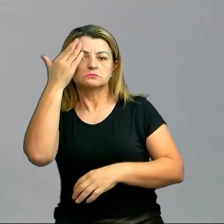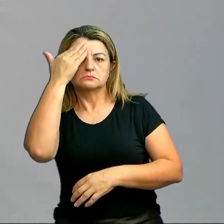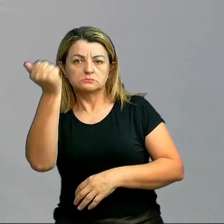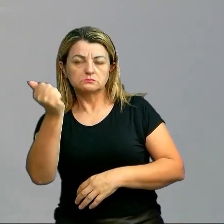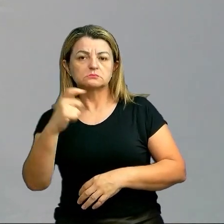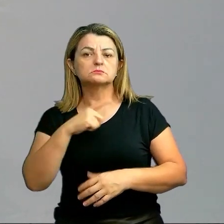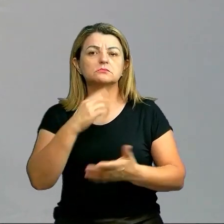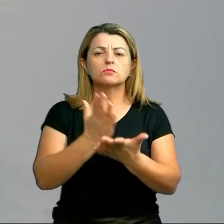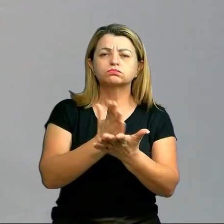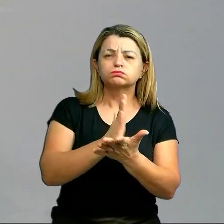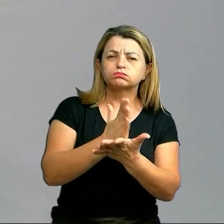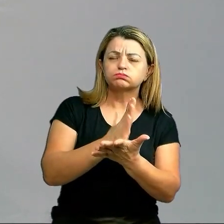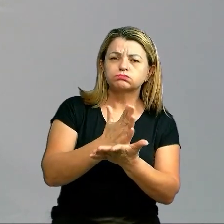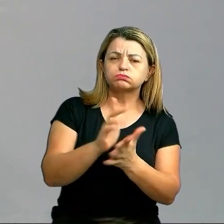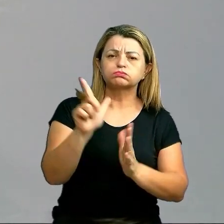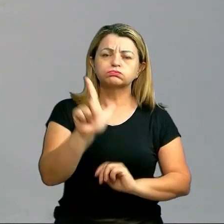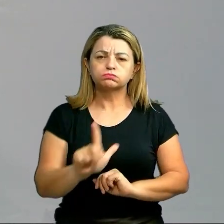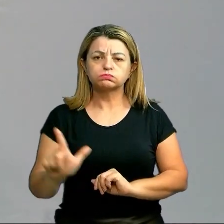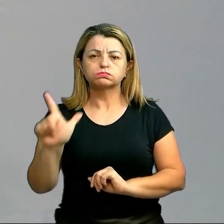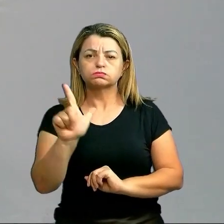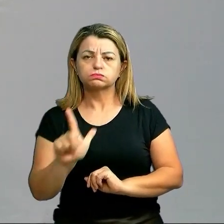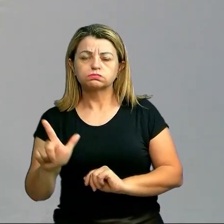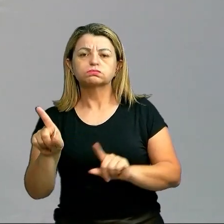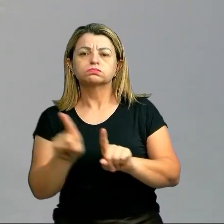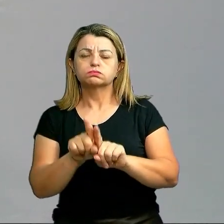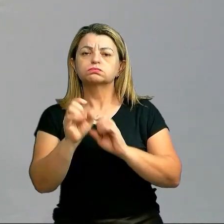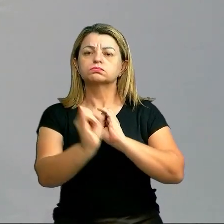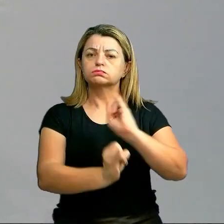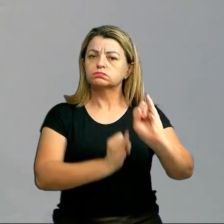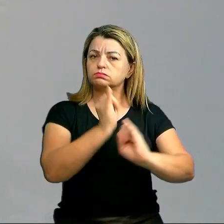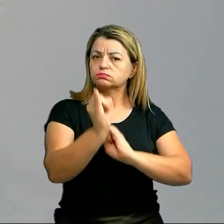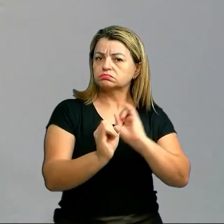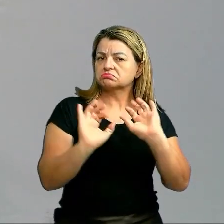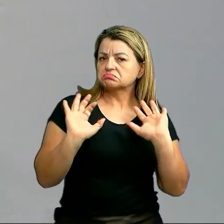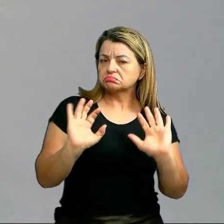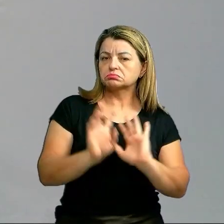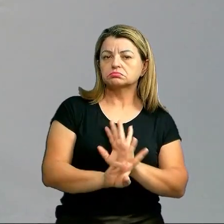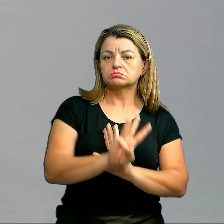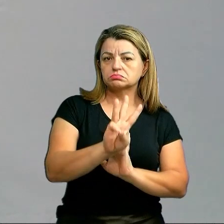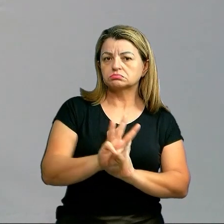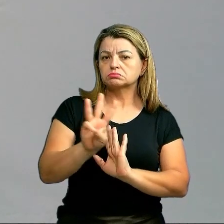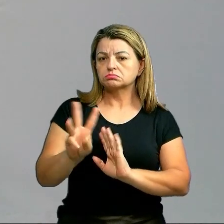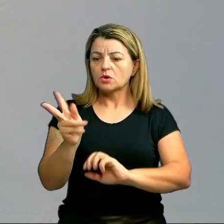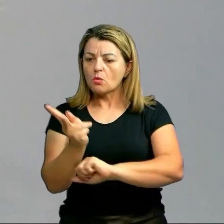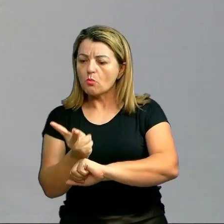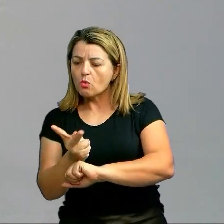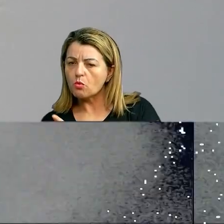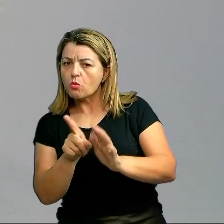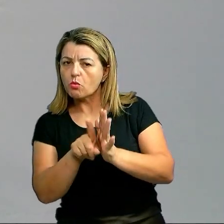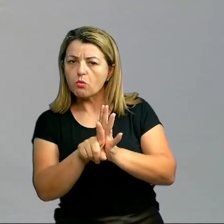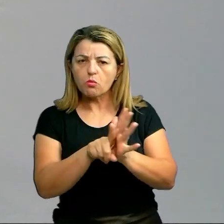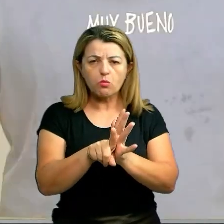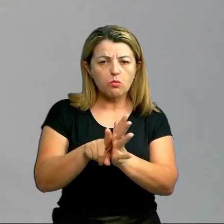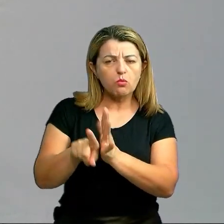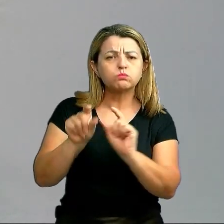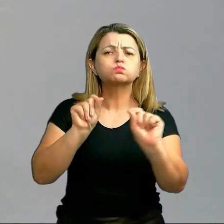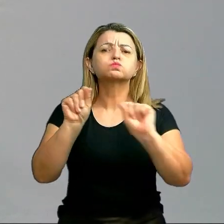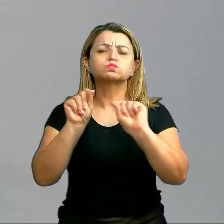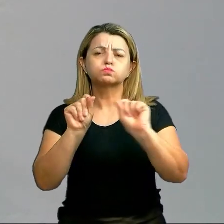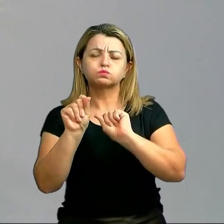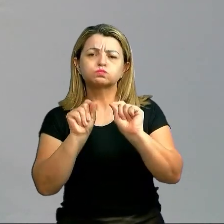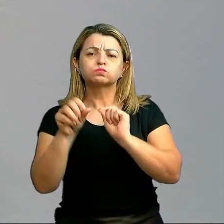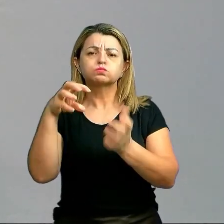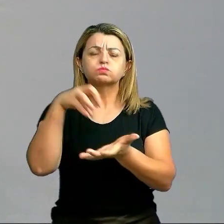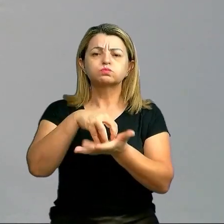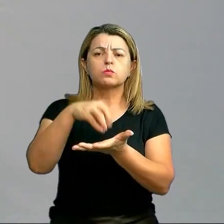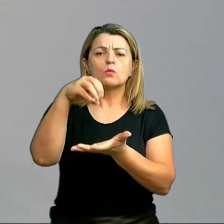algumas bibliografias, ou aí mesmo pela internet, em alguns sites, quando a gente procura referências sobre organizações internacionais, às